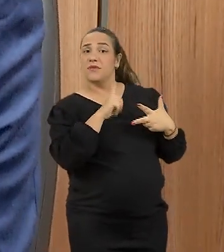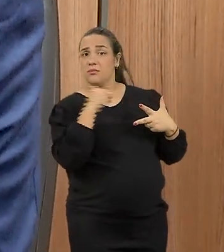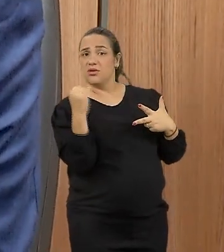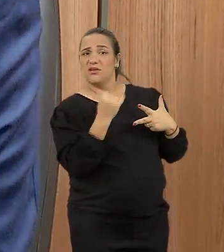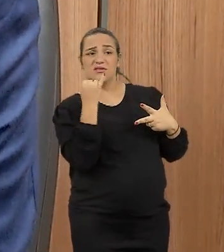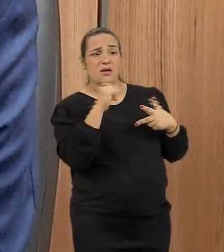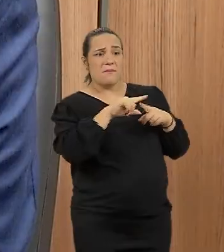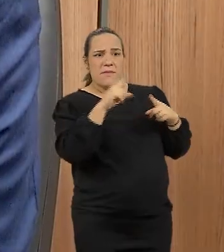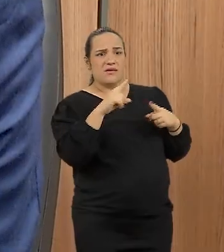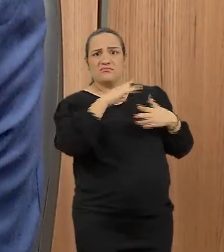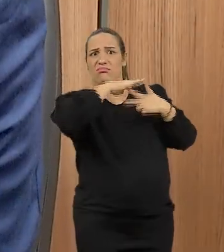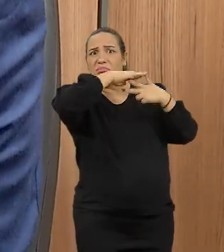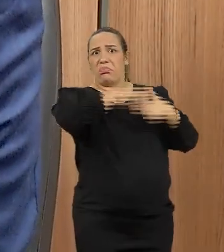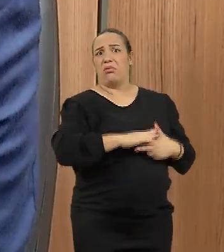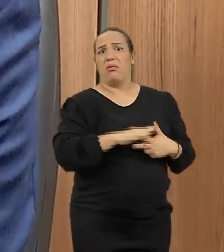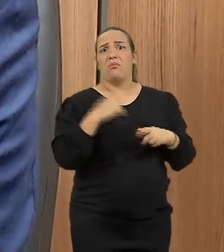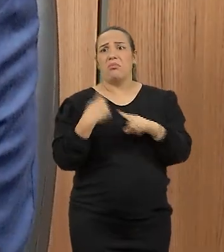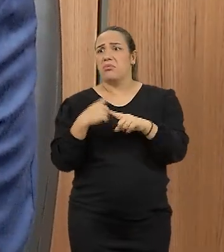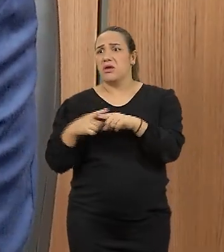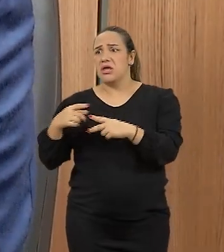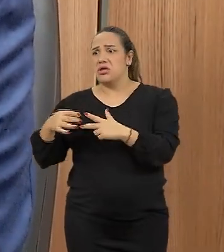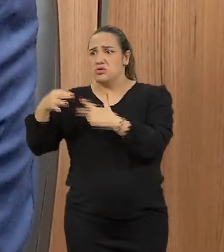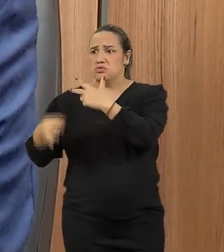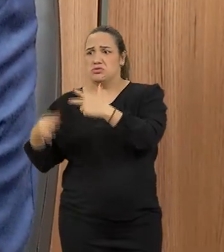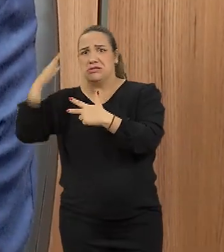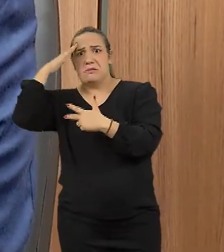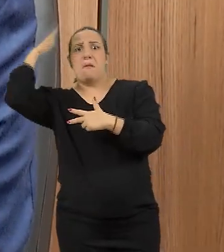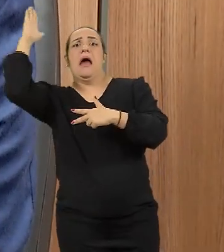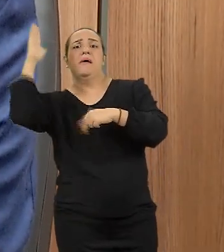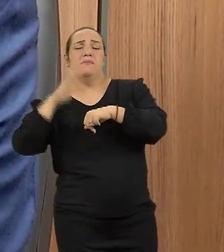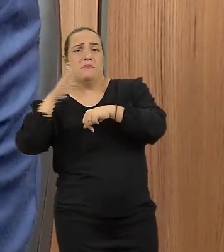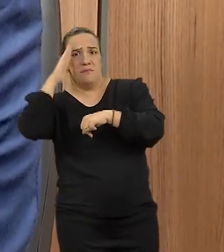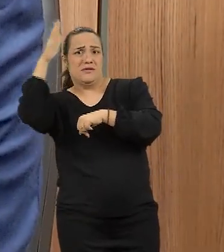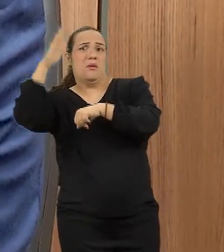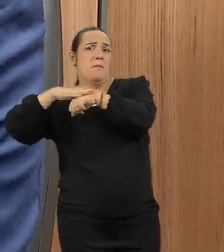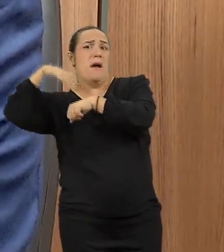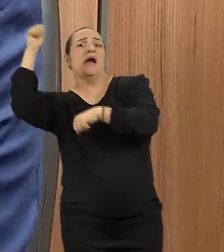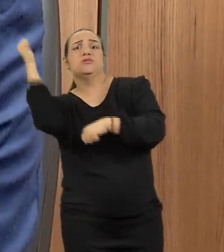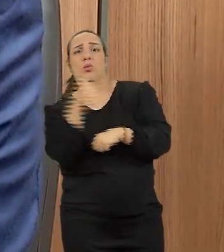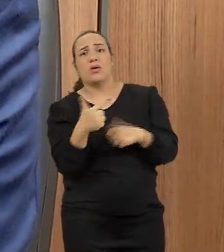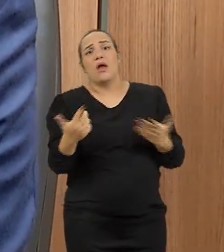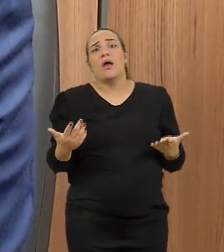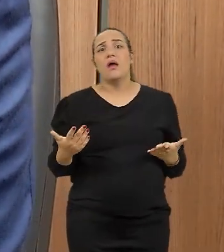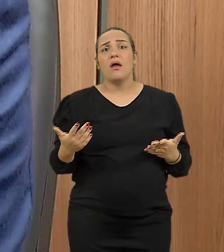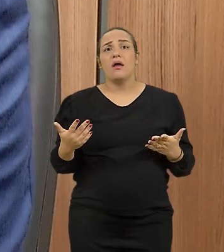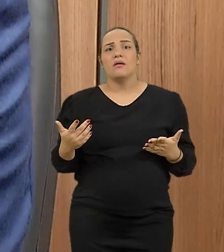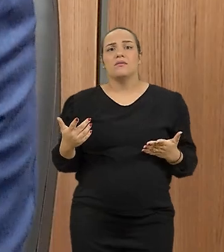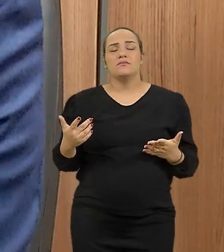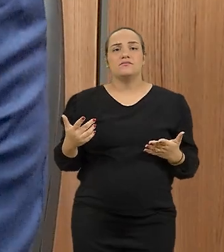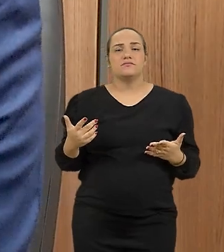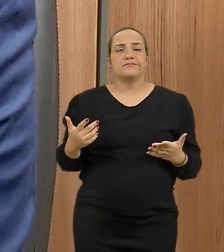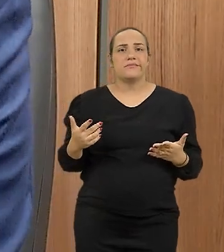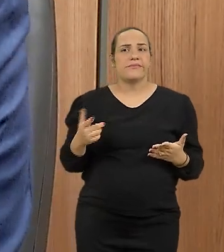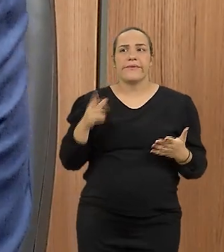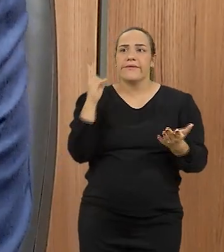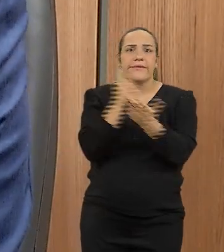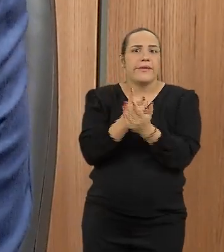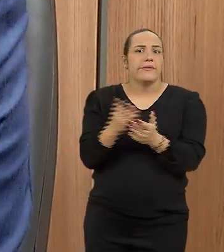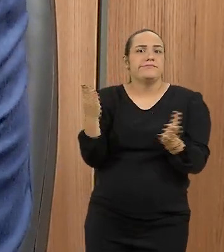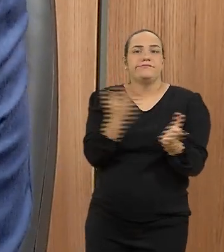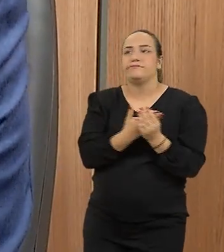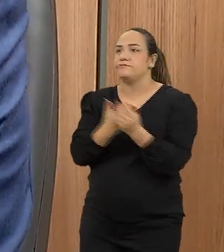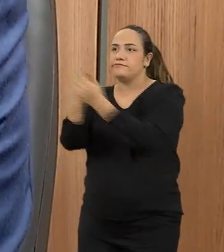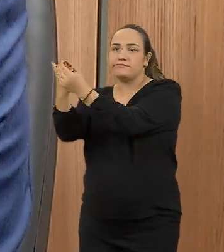vai perdendo sua importância como grande fórum de discussão nacional dos interesses nacionais e nós concentramos